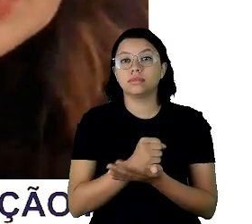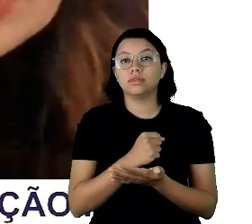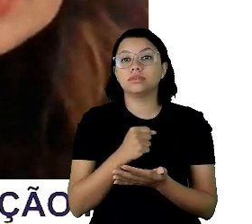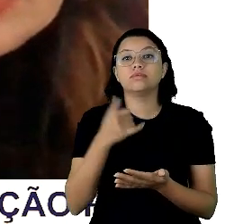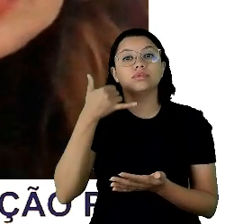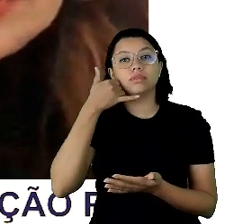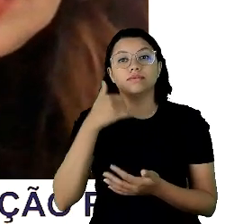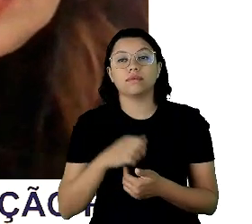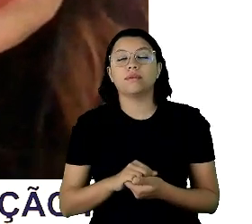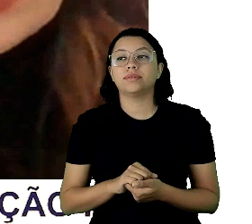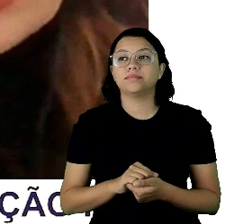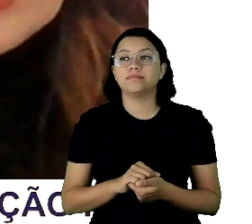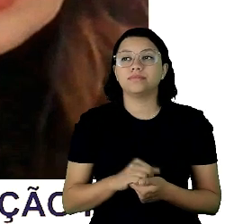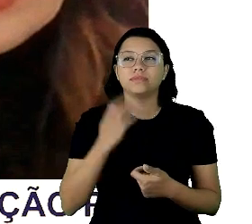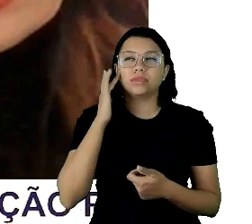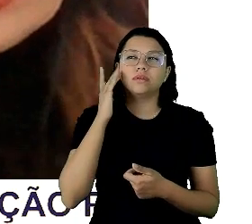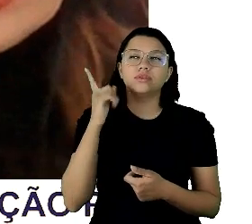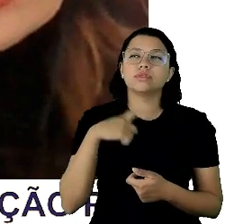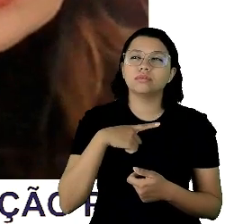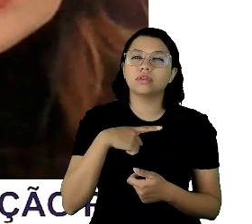salvo